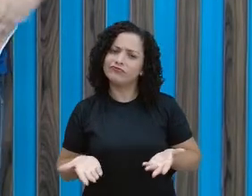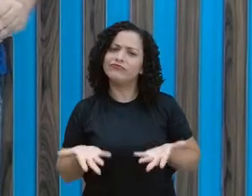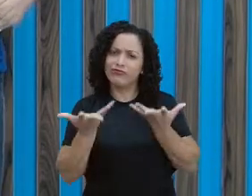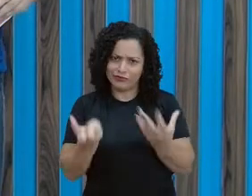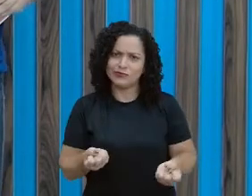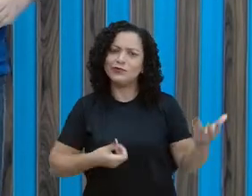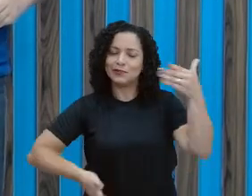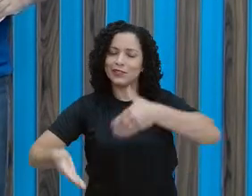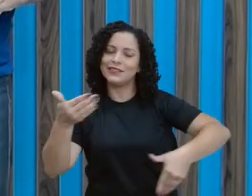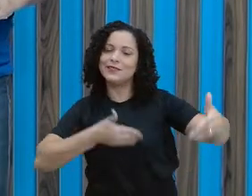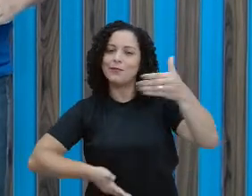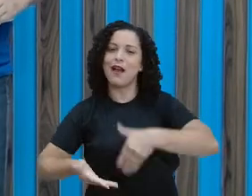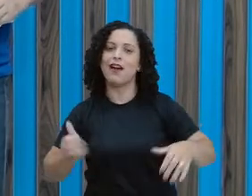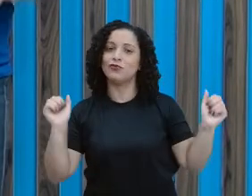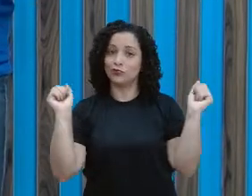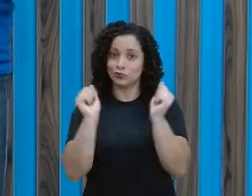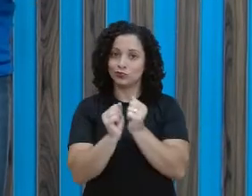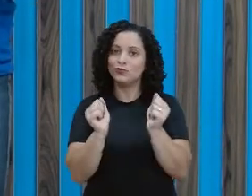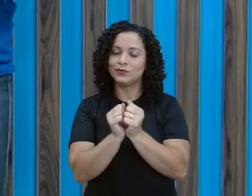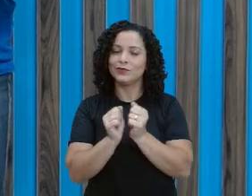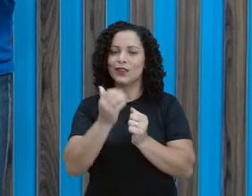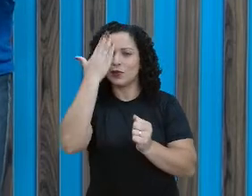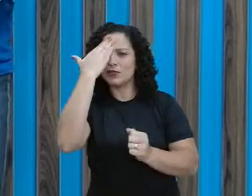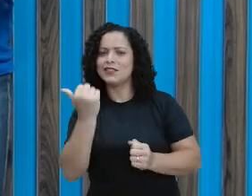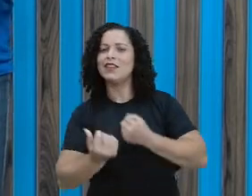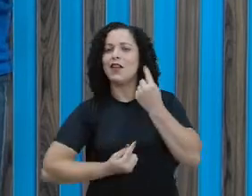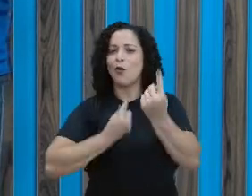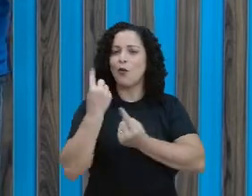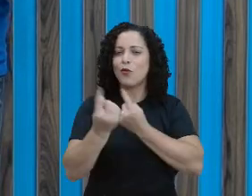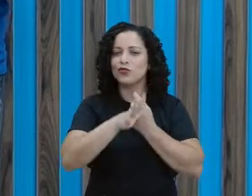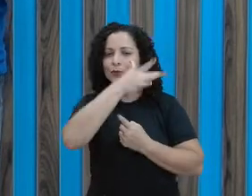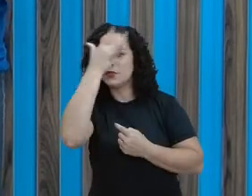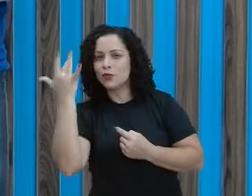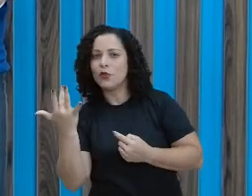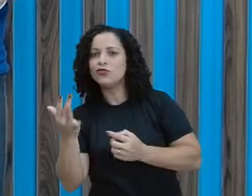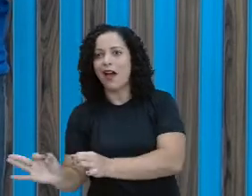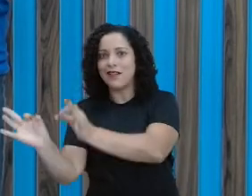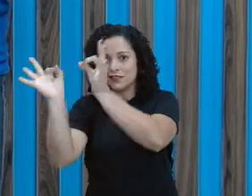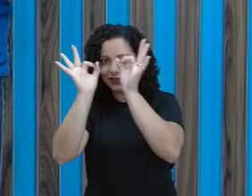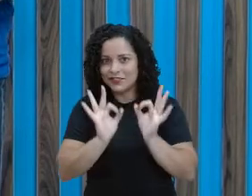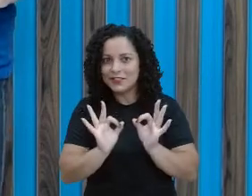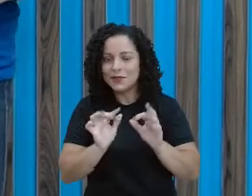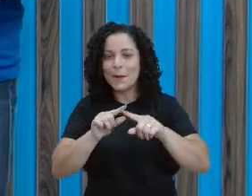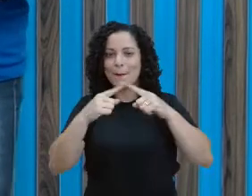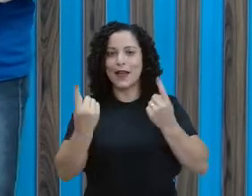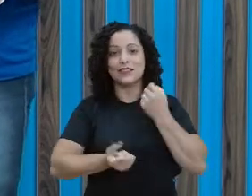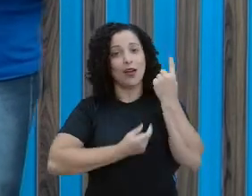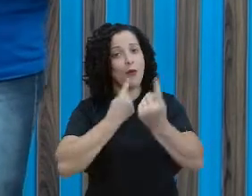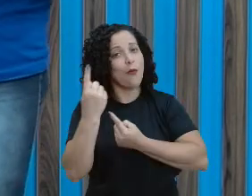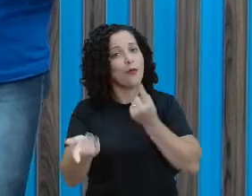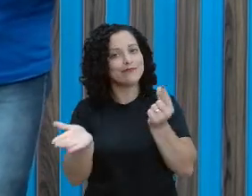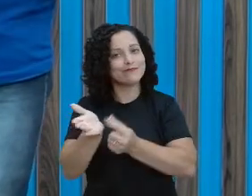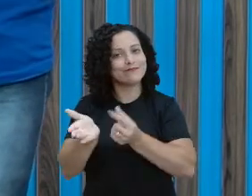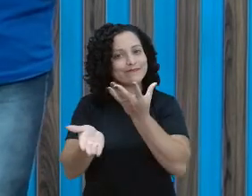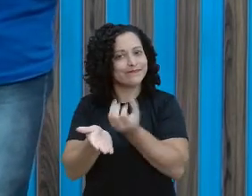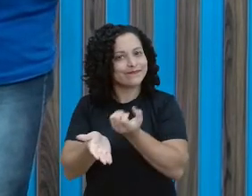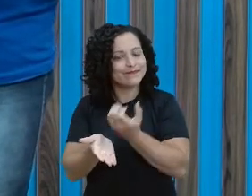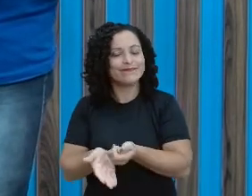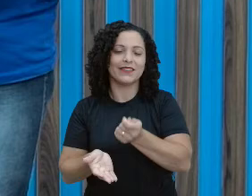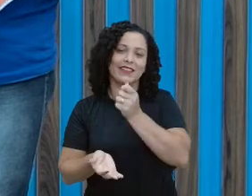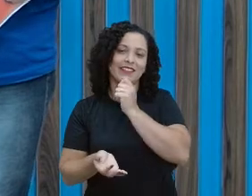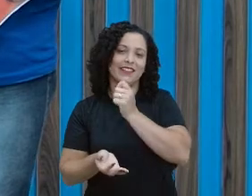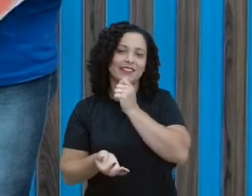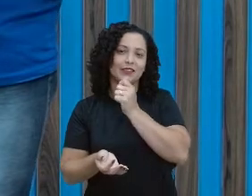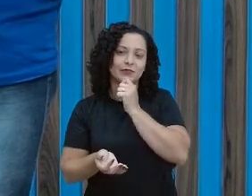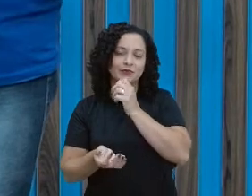bom que estamos com vocês. Eu sei que tem muita gente ligadinha, mas eu acho que tem muita gente ainda que acha que não baixou o aplicativo. Mas